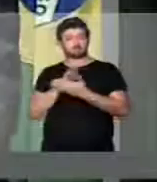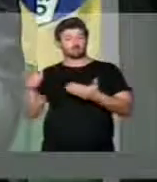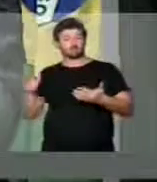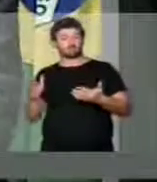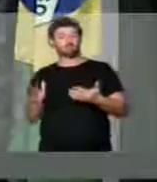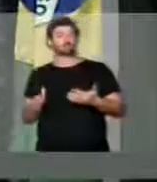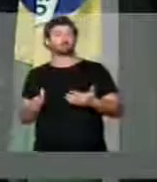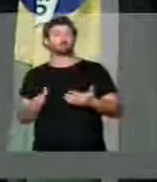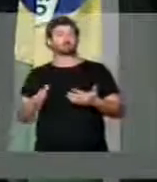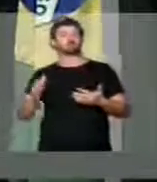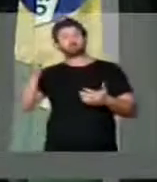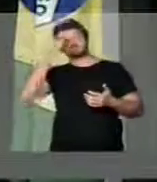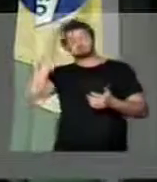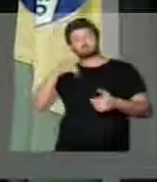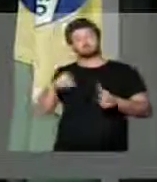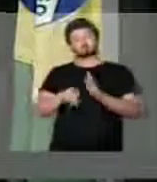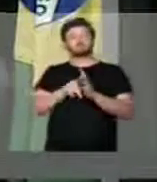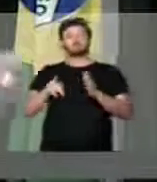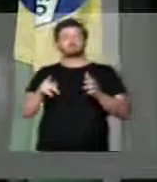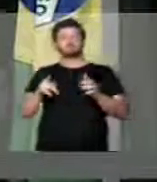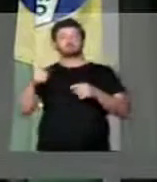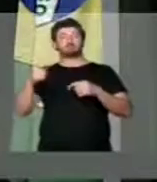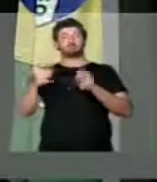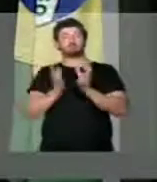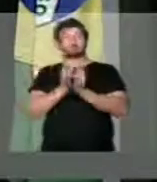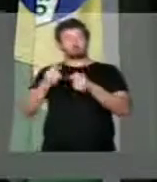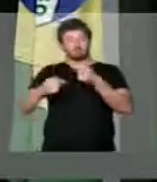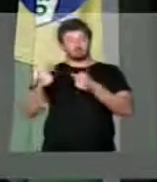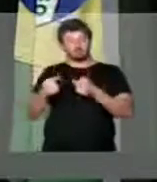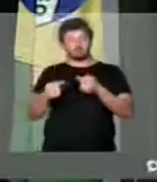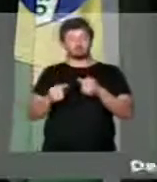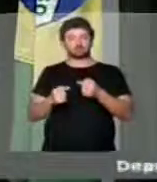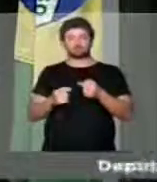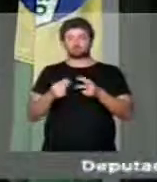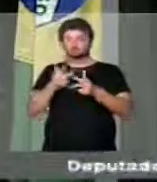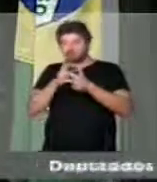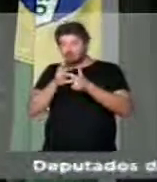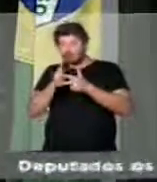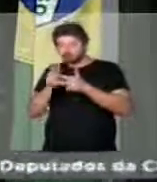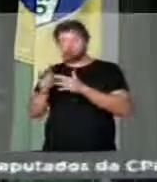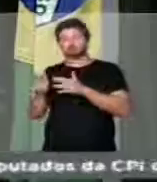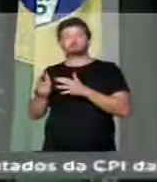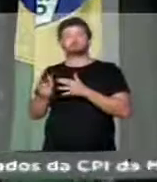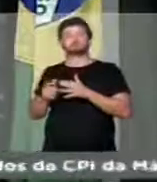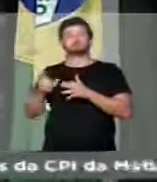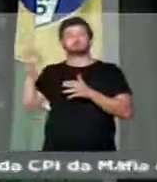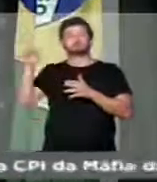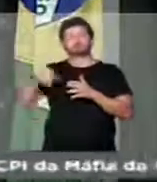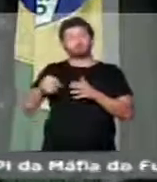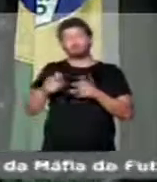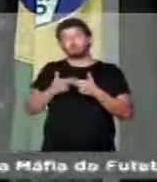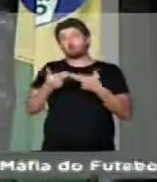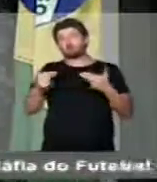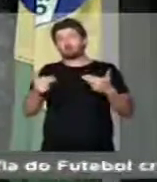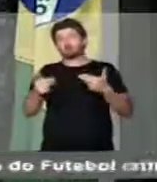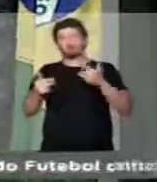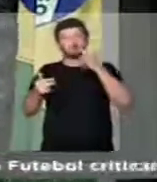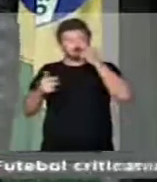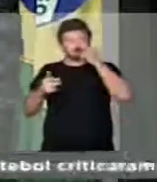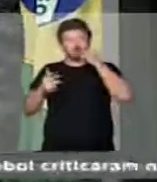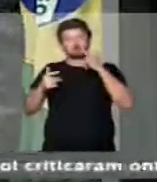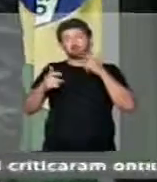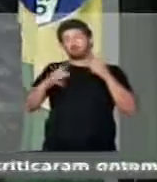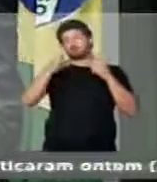por alguns militantes partidários com interesses políticos escusos ou não, como um objeto de